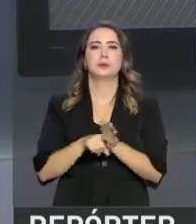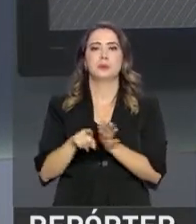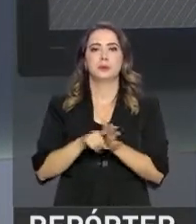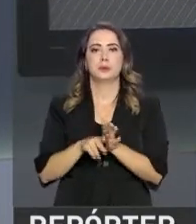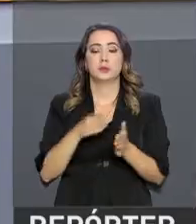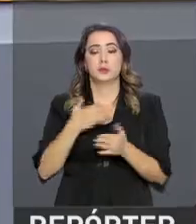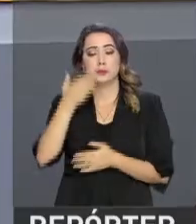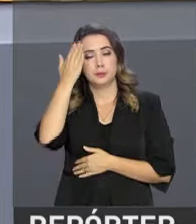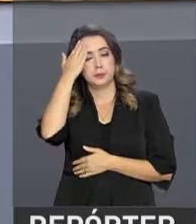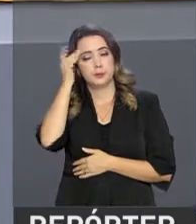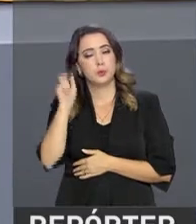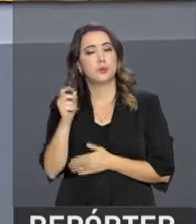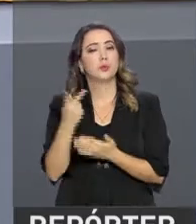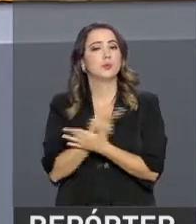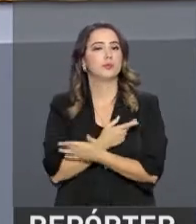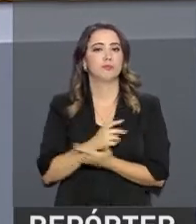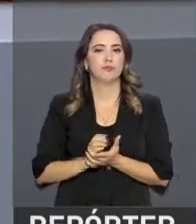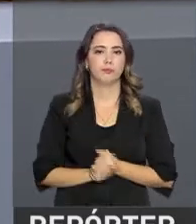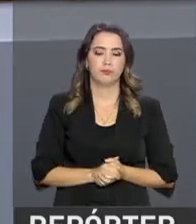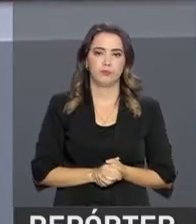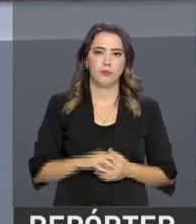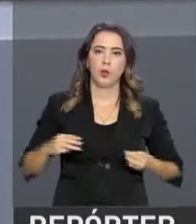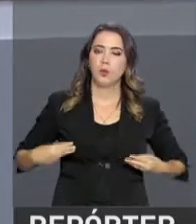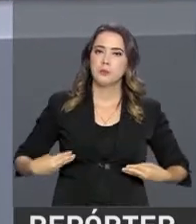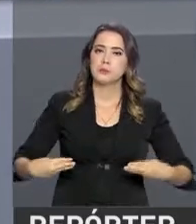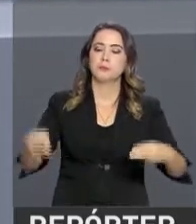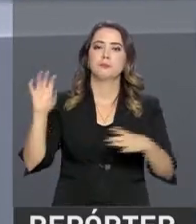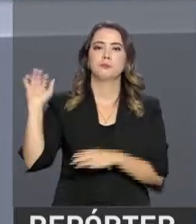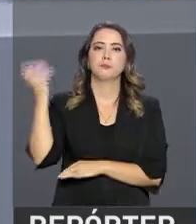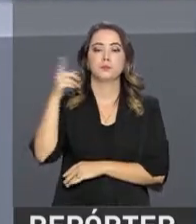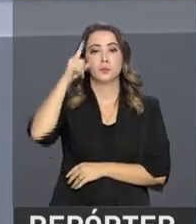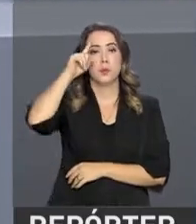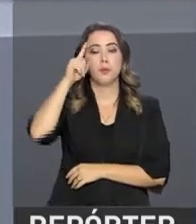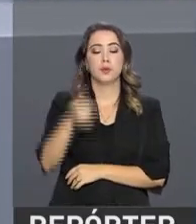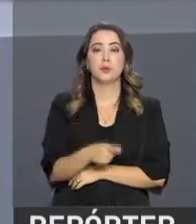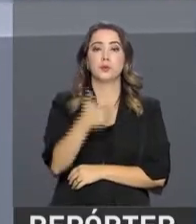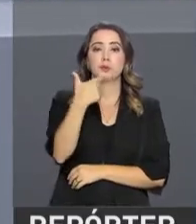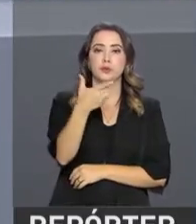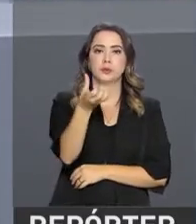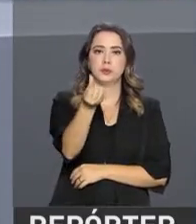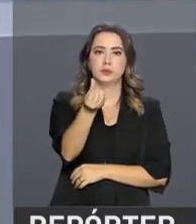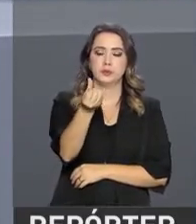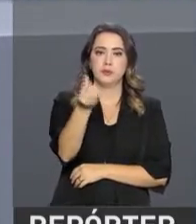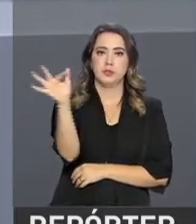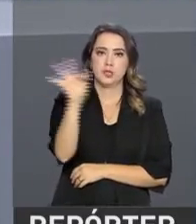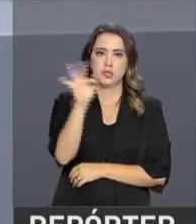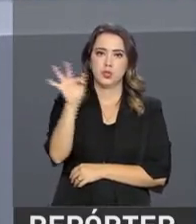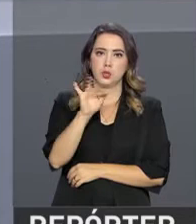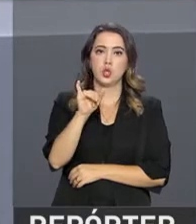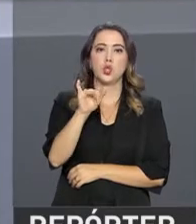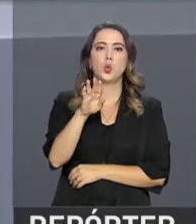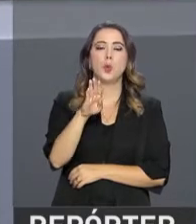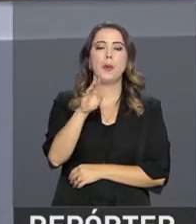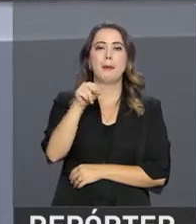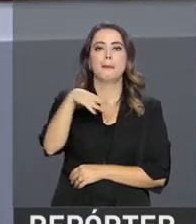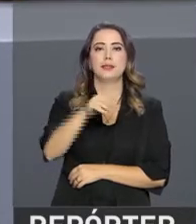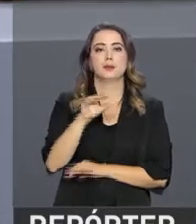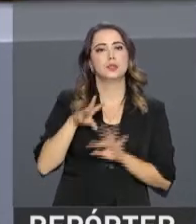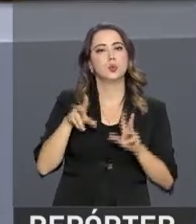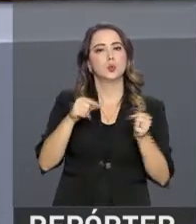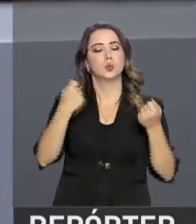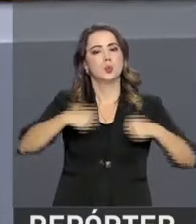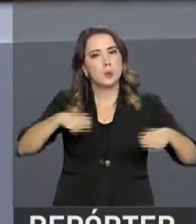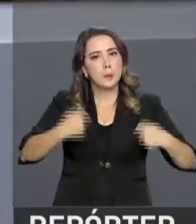caso. O Ministério do Meio Ambiente determinou no dia 26 de fevereiro que o IBAMA adote todas as providências legais